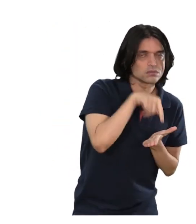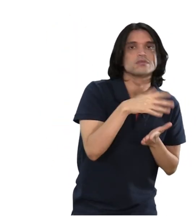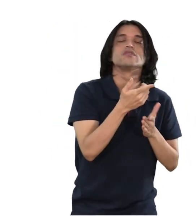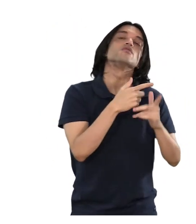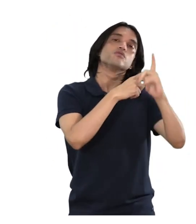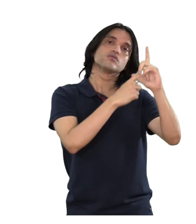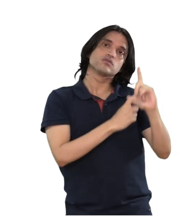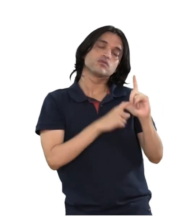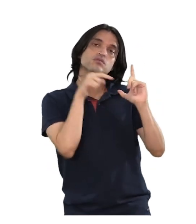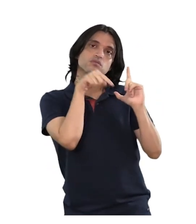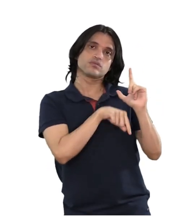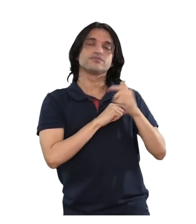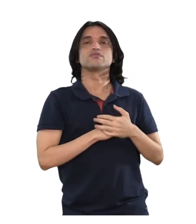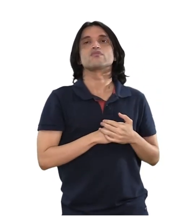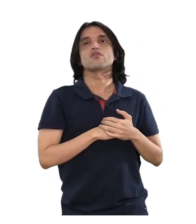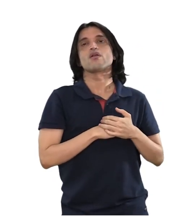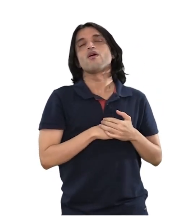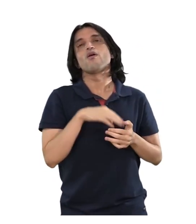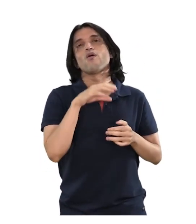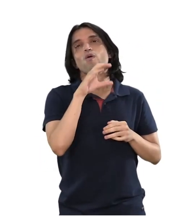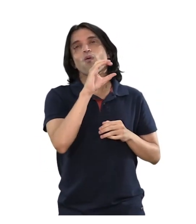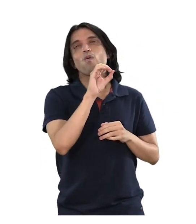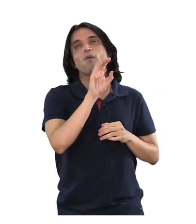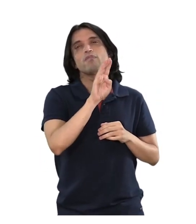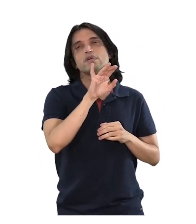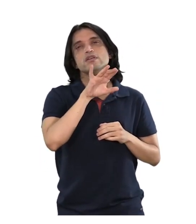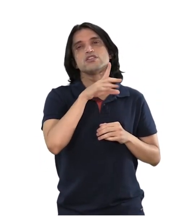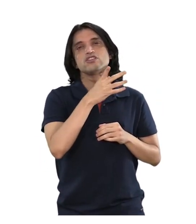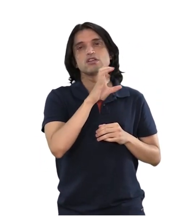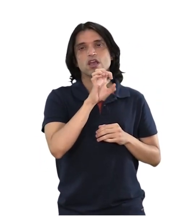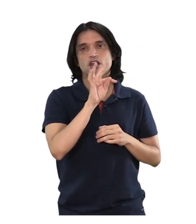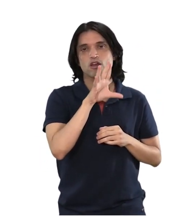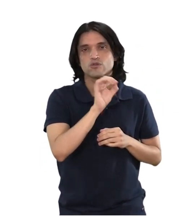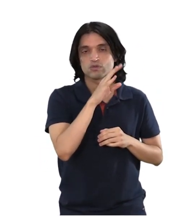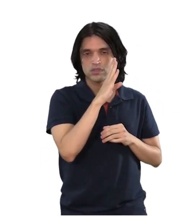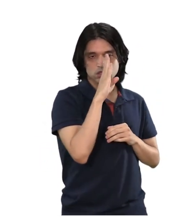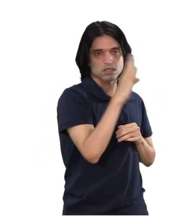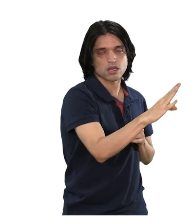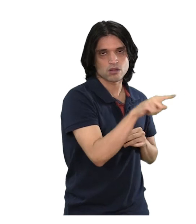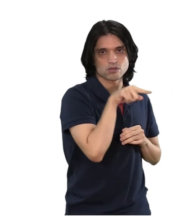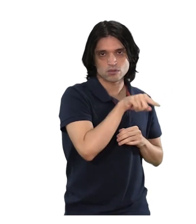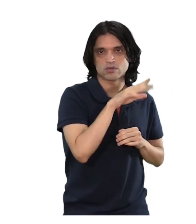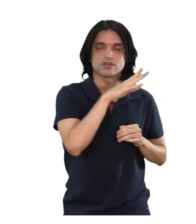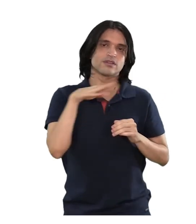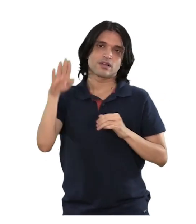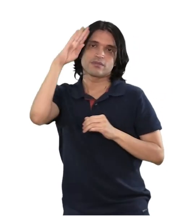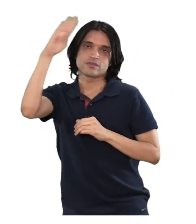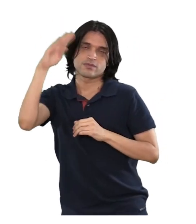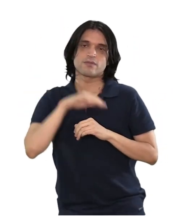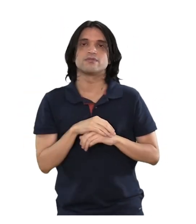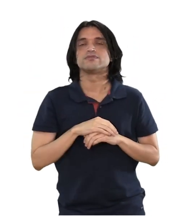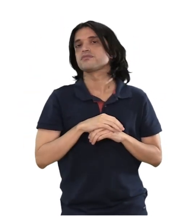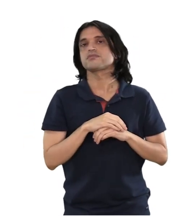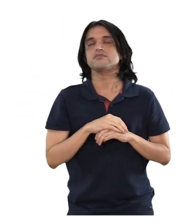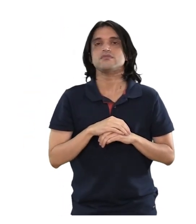principal. As conjunções subordinadas compreendem dois grupos. As integrantes,